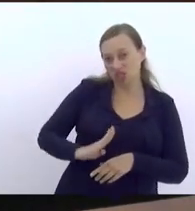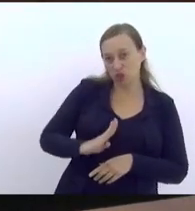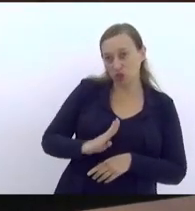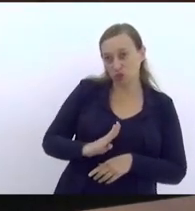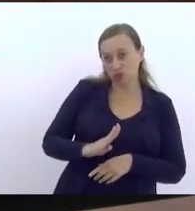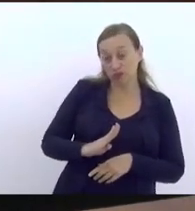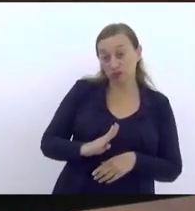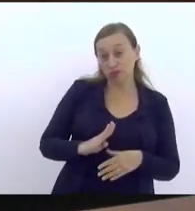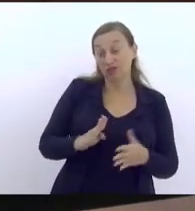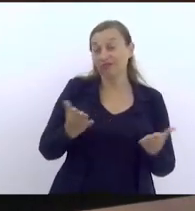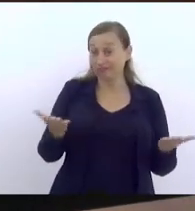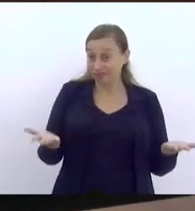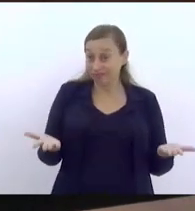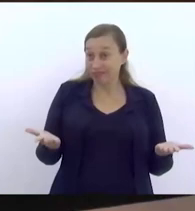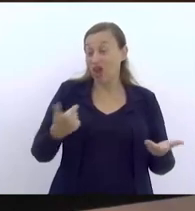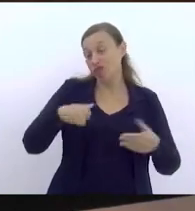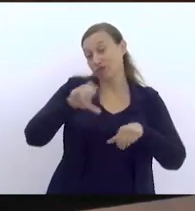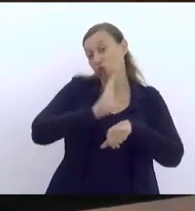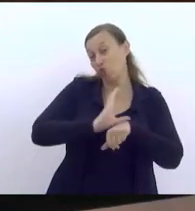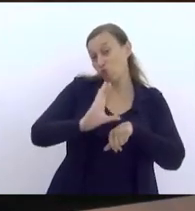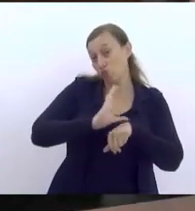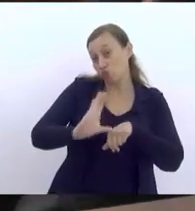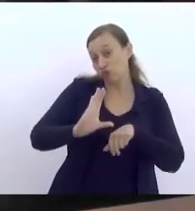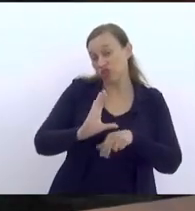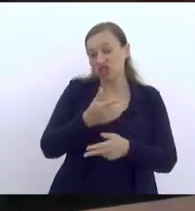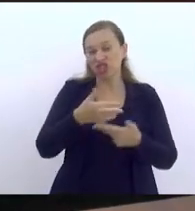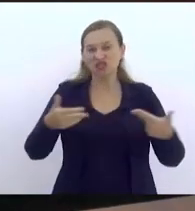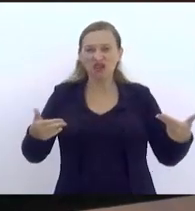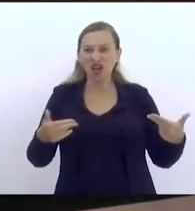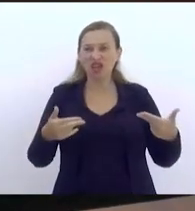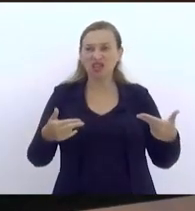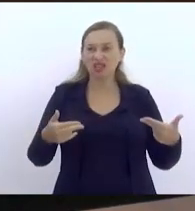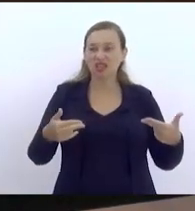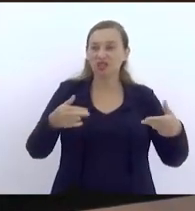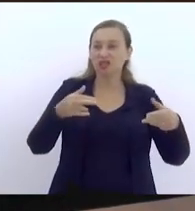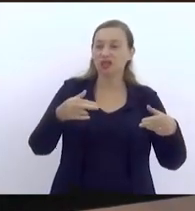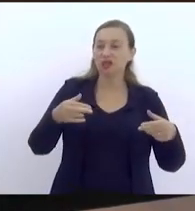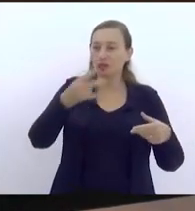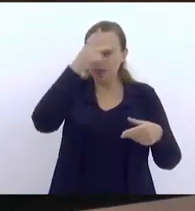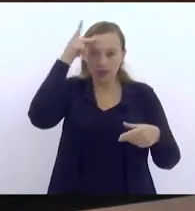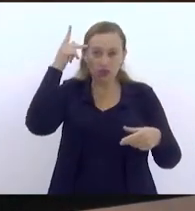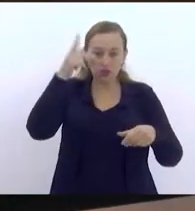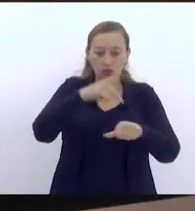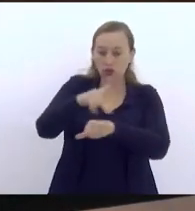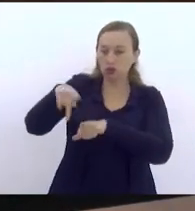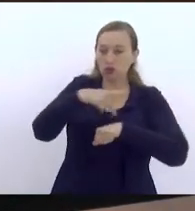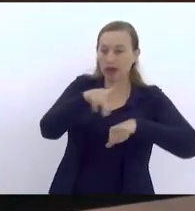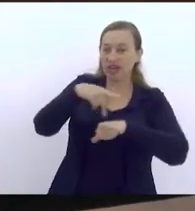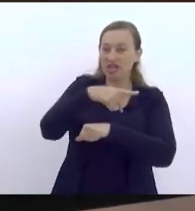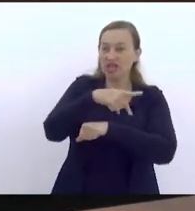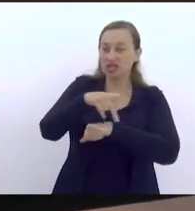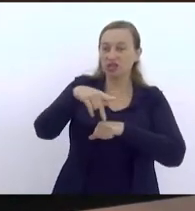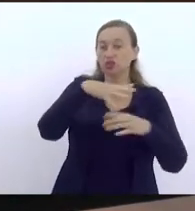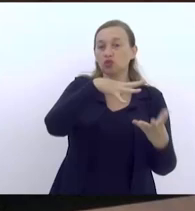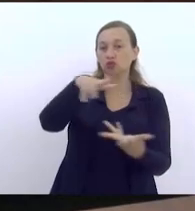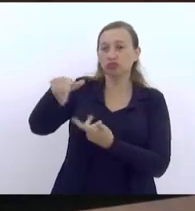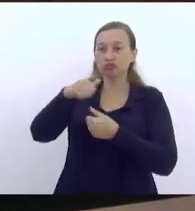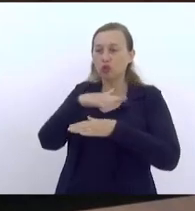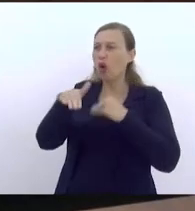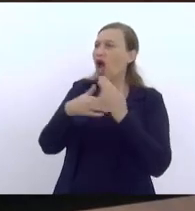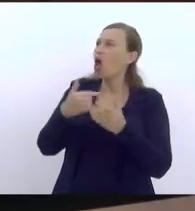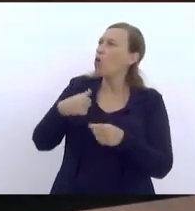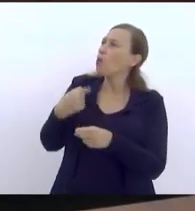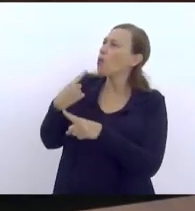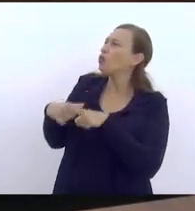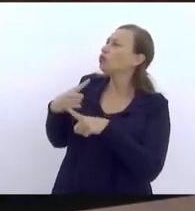Aí eu estava num curso que tinha gente do mundo inteiro, terceiro mundistas, que chamavam à época. Aí eu perguntei, mas por que